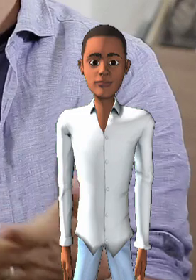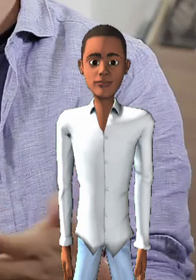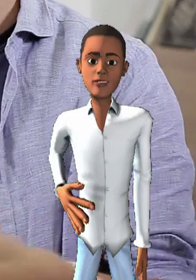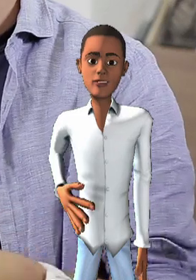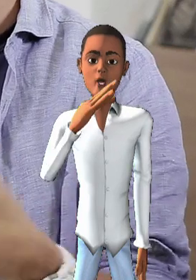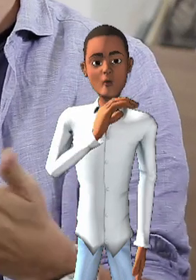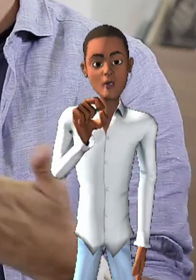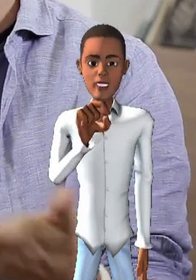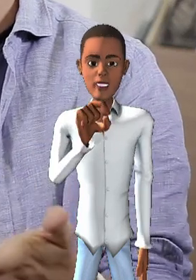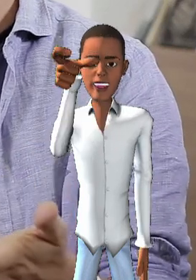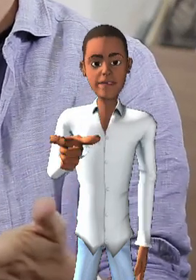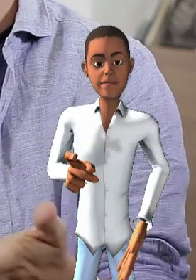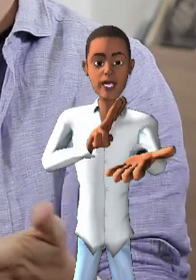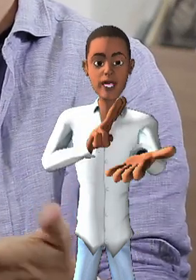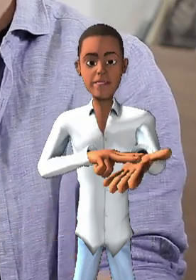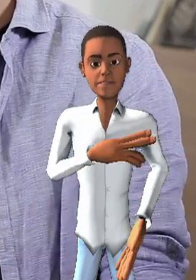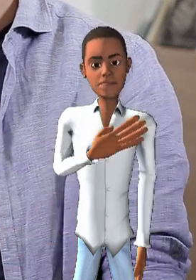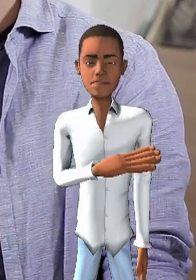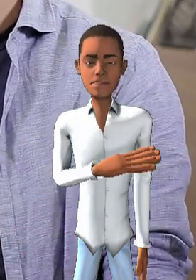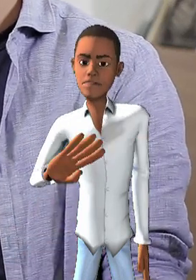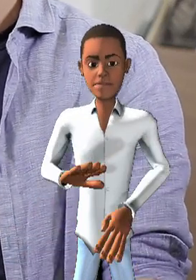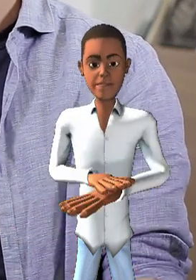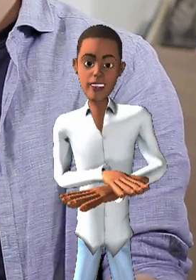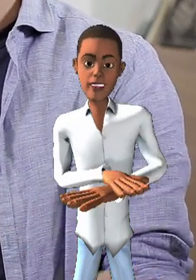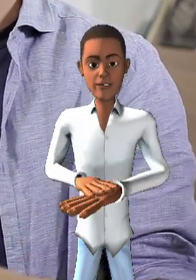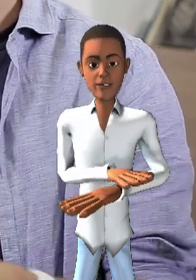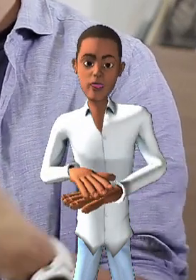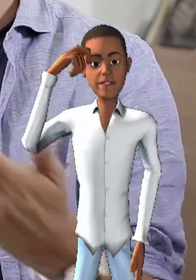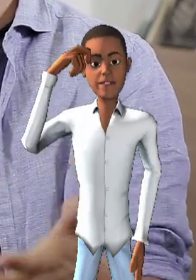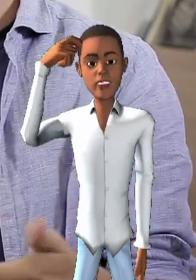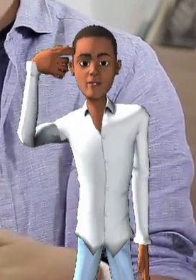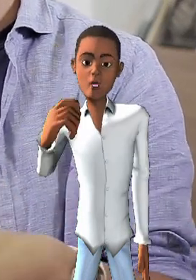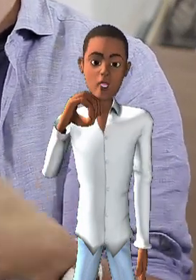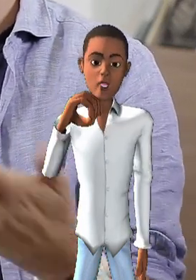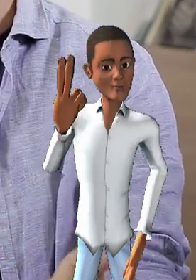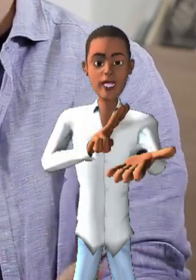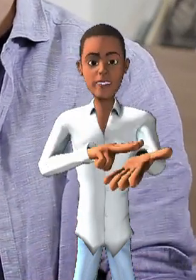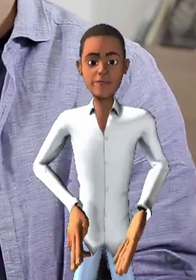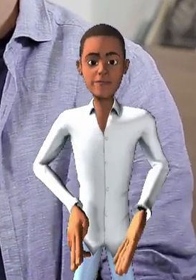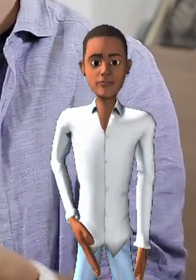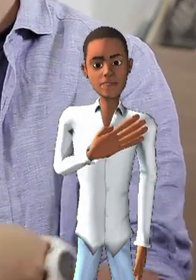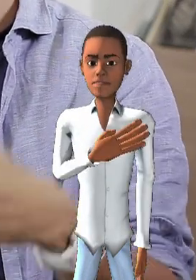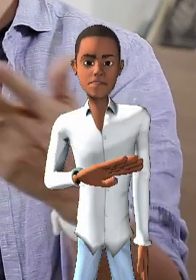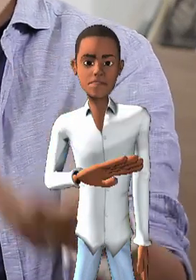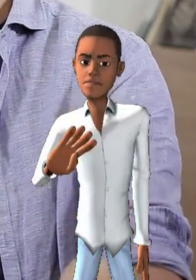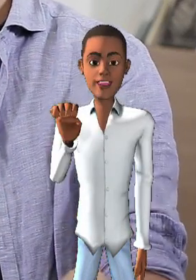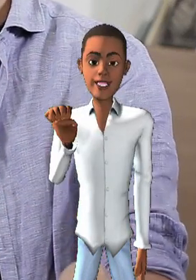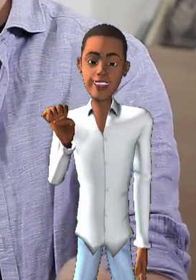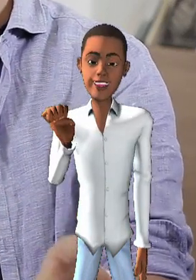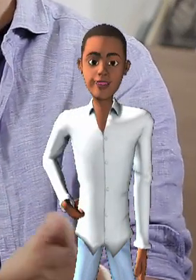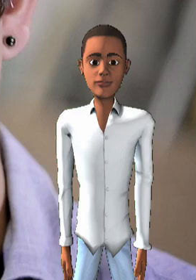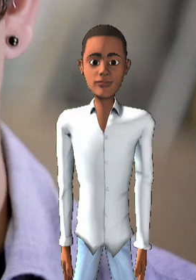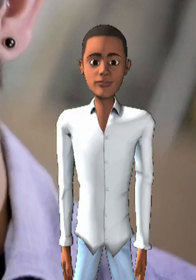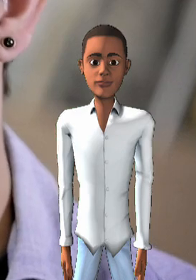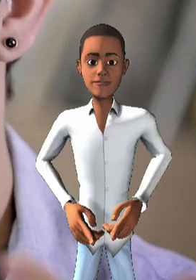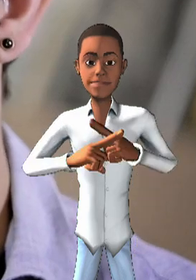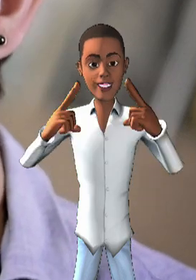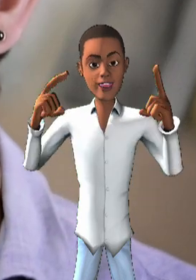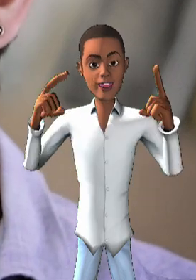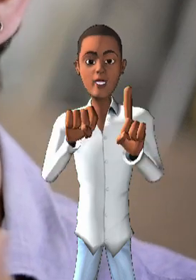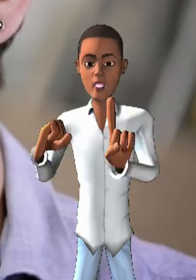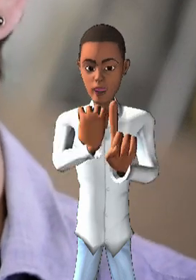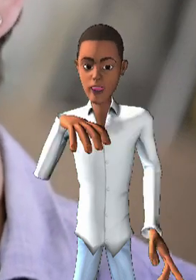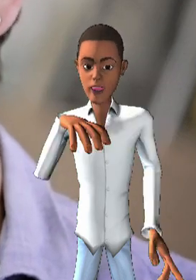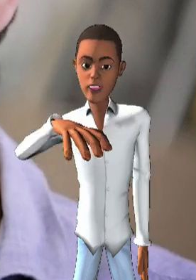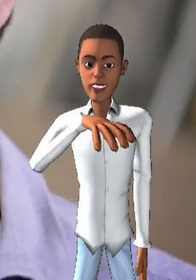recrimina. Óbvio, quem é a pessoa que vai se dizer racista? Quem é a pessoa que vai se dizer homofóbica? Quem é a pessoa que vai se dizer machista? Só que as